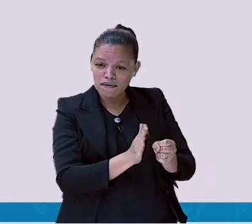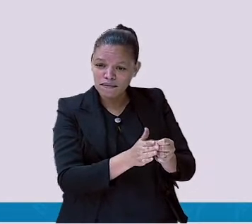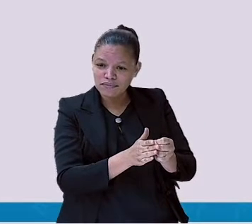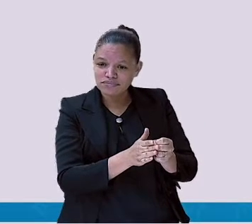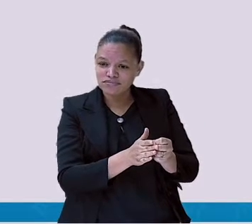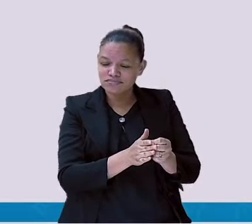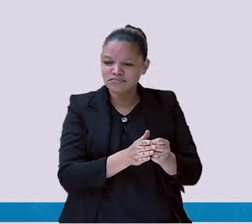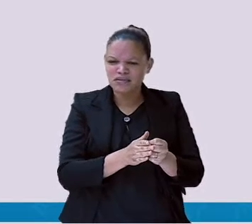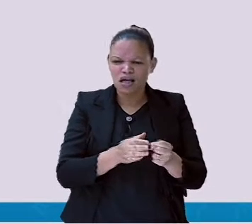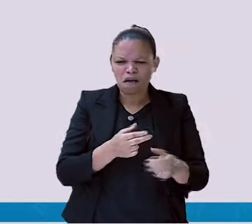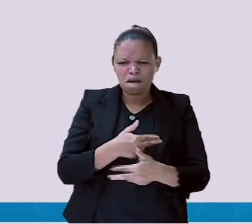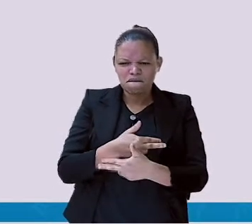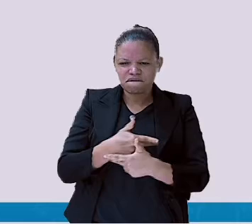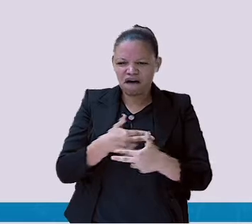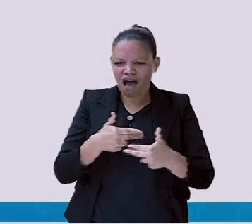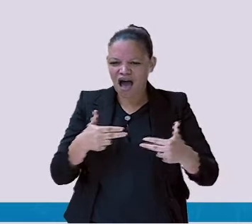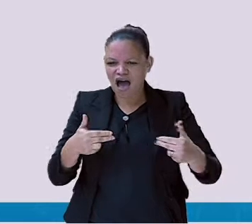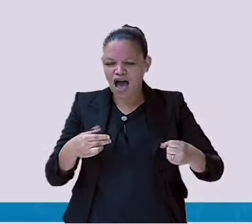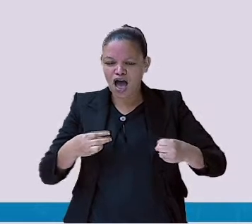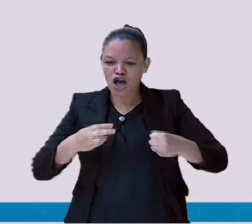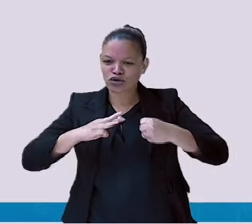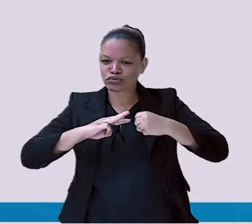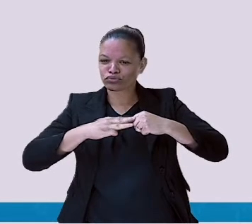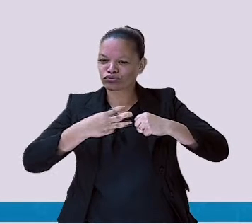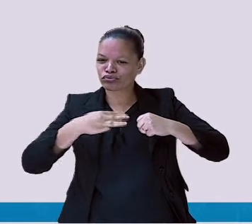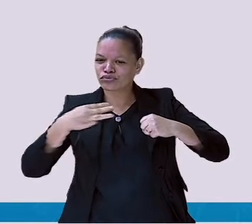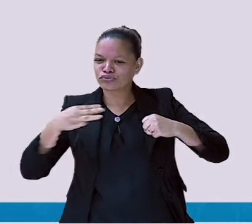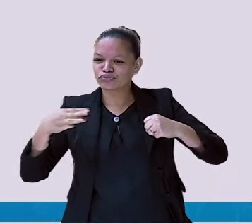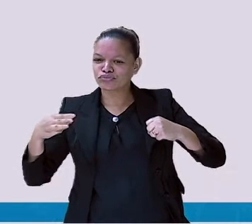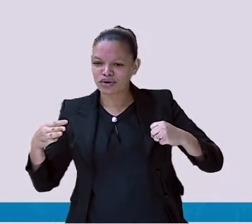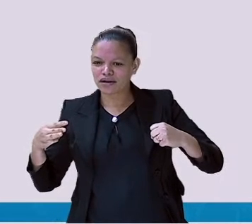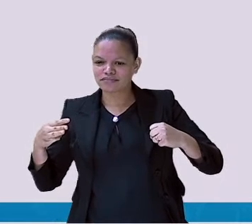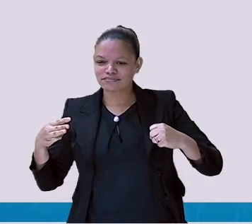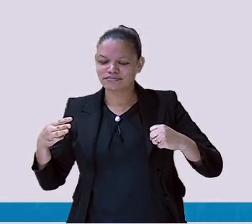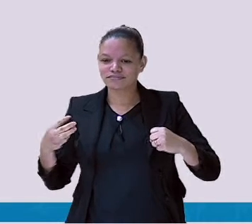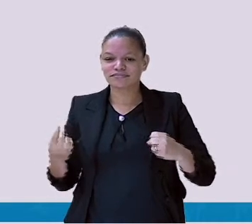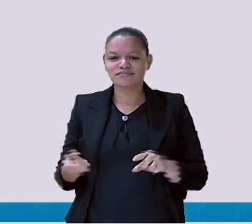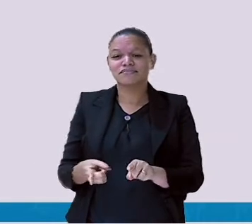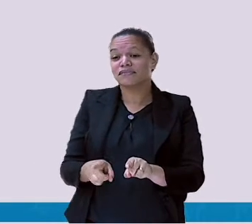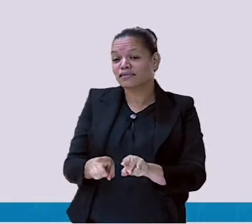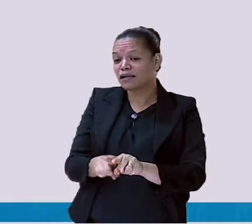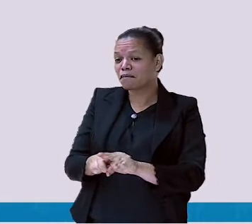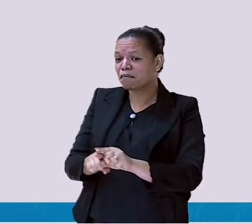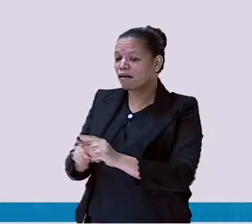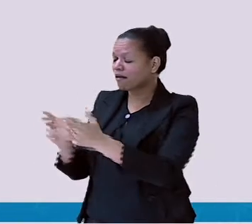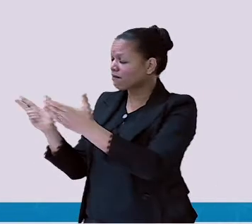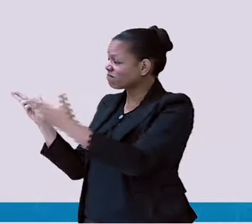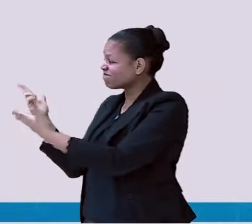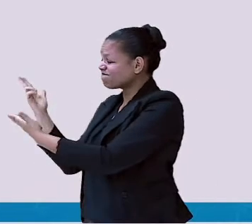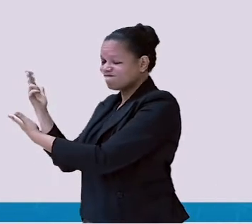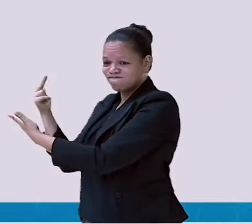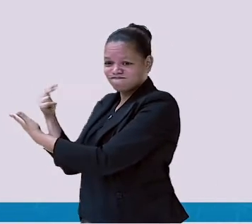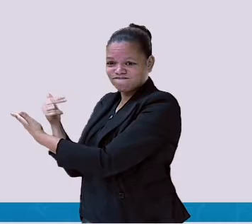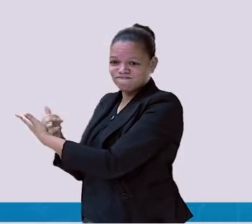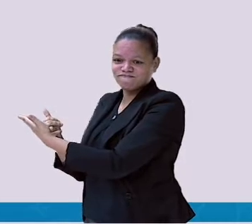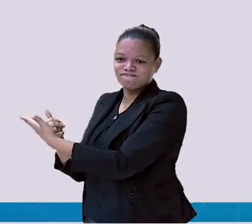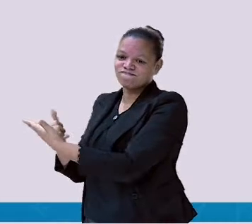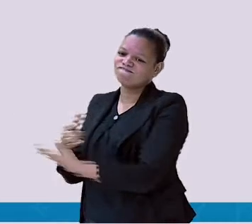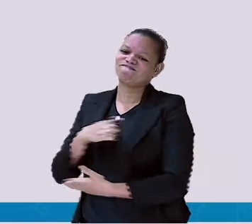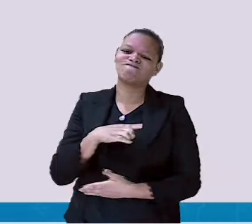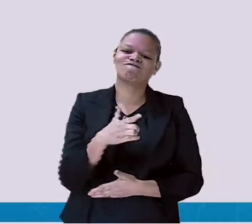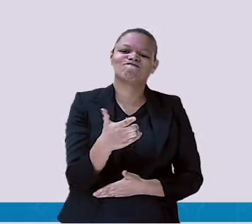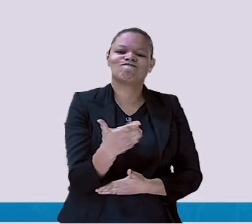nutrientes. Nessa outra imagem aqui que não é bacana, nós não temos variedades de nutrientes. Nós